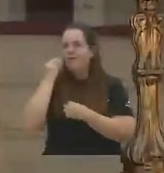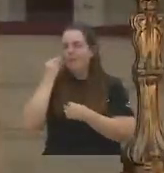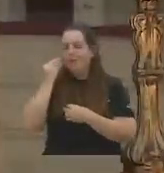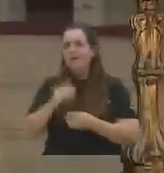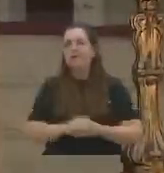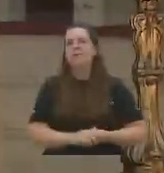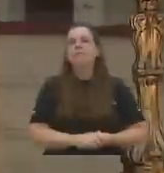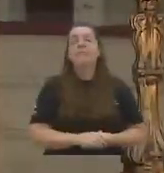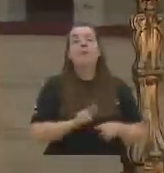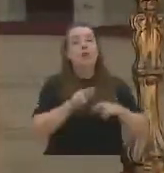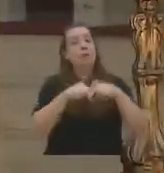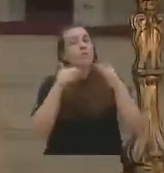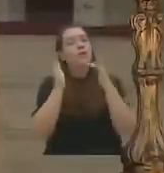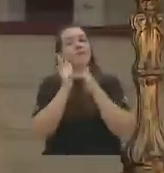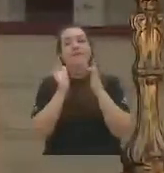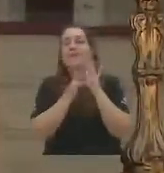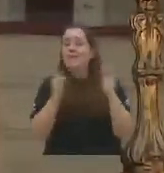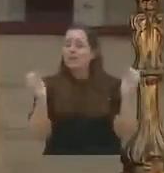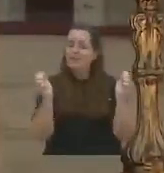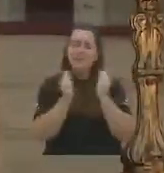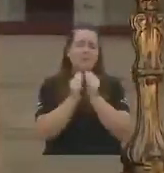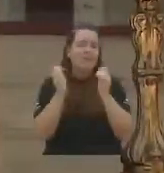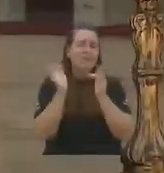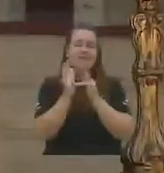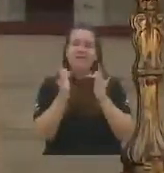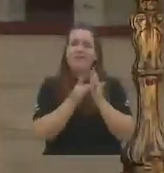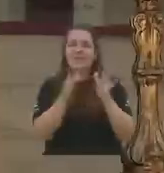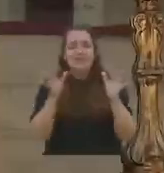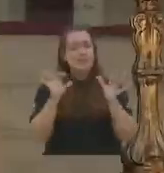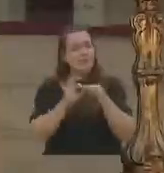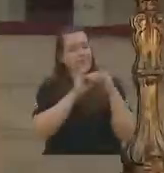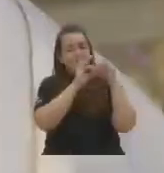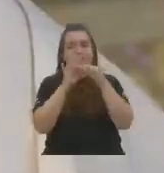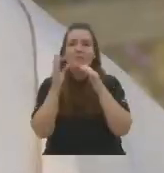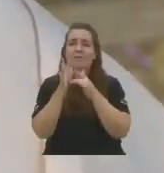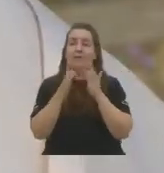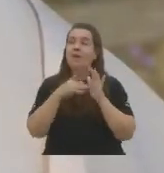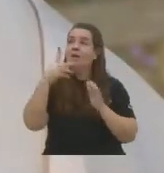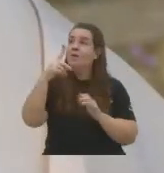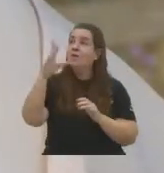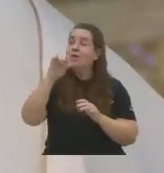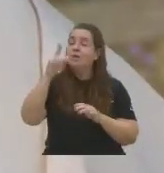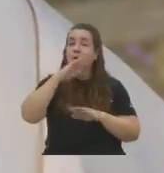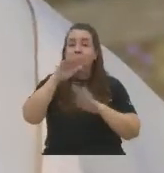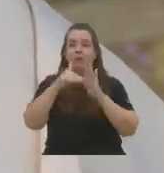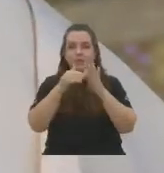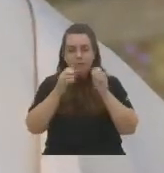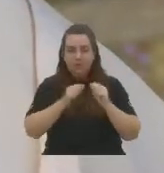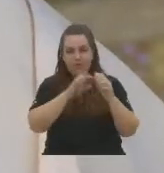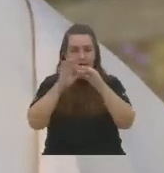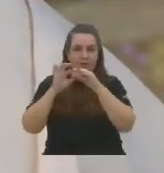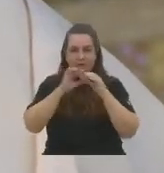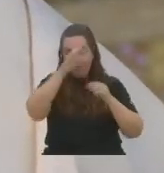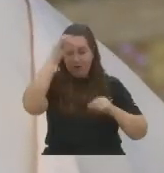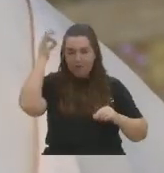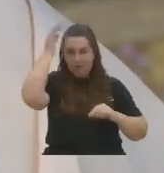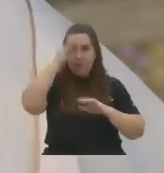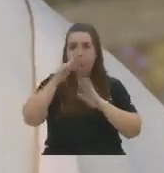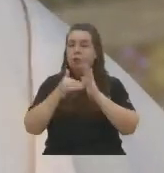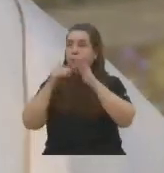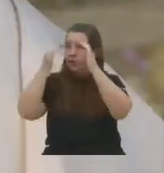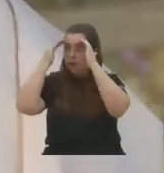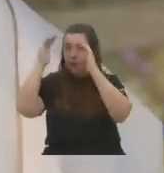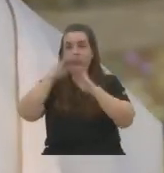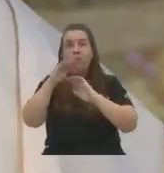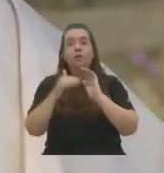Cristo, com Cristo, em Cristo, a vós Deus Pai Todo-Poderoso, na unidade do Espírito Santo,